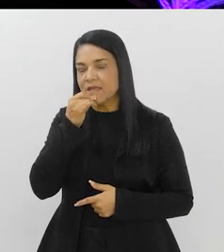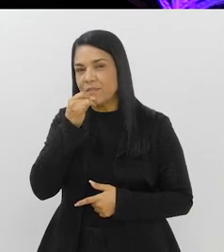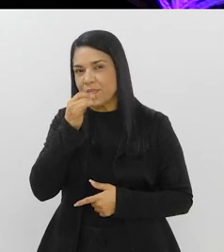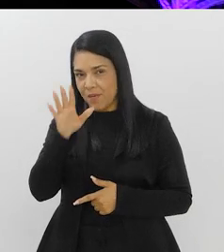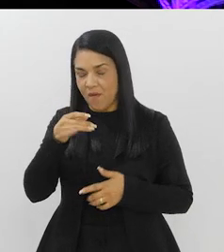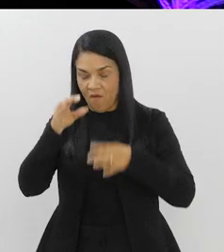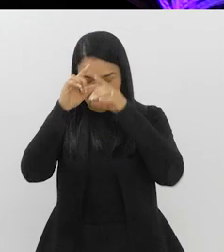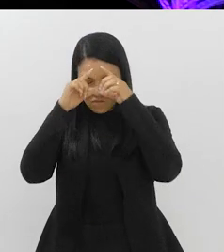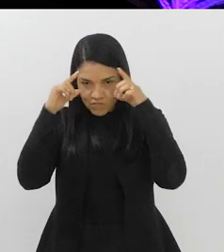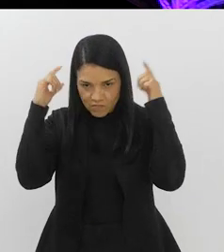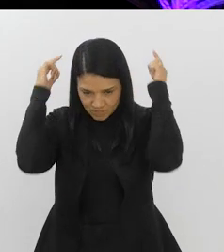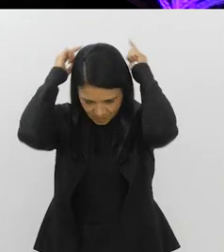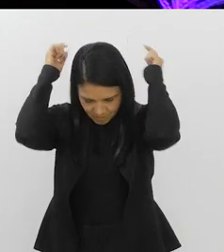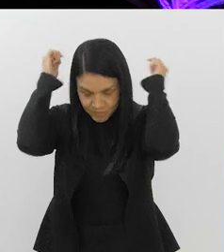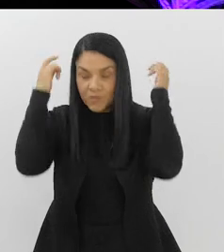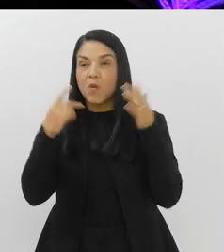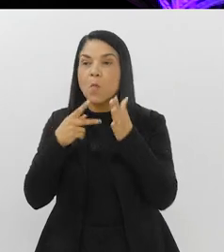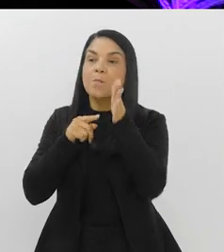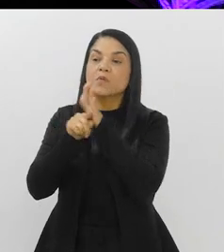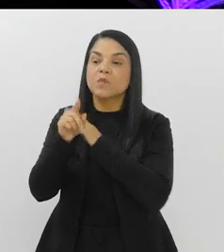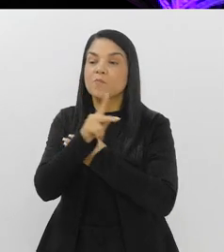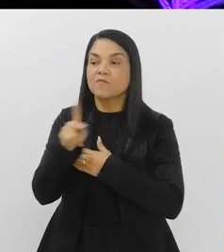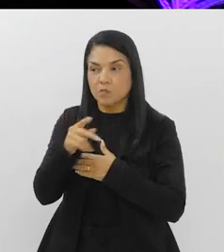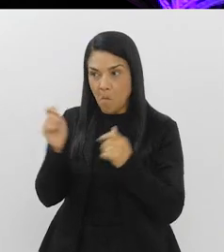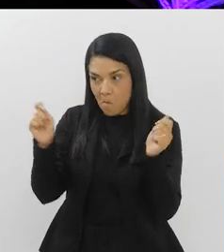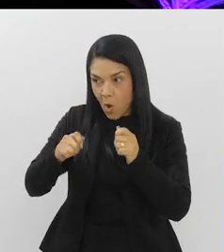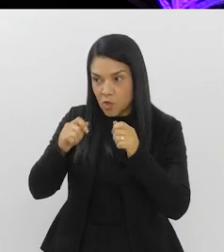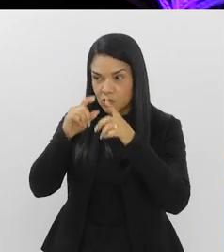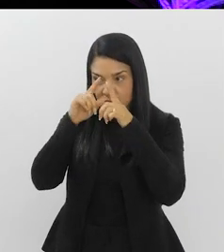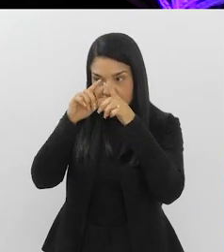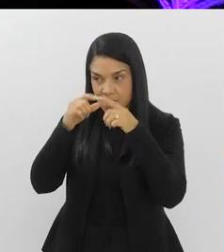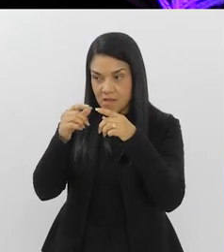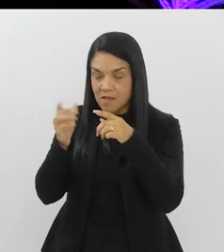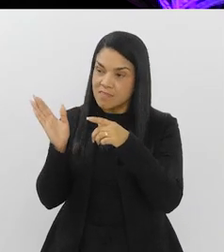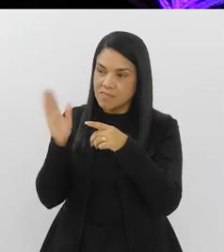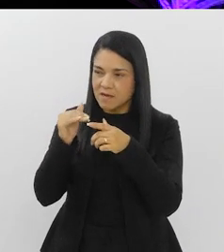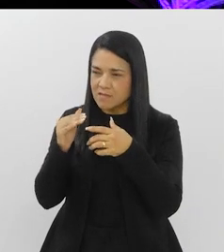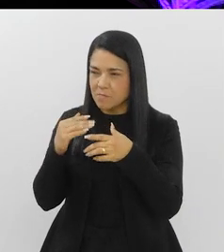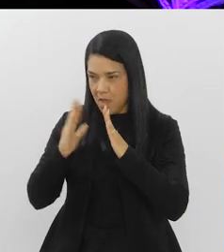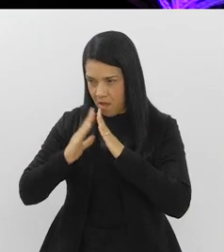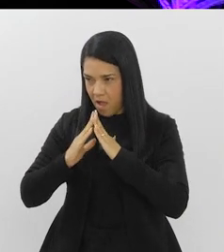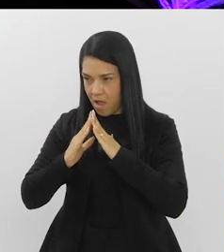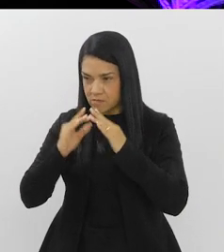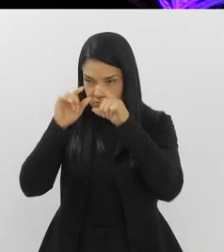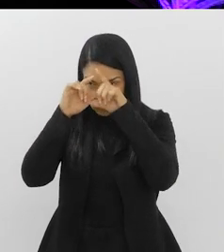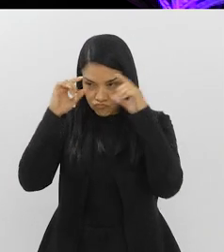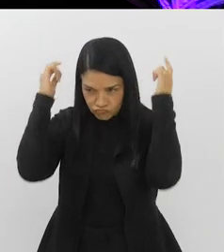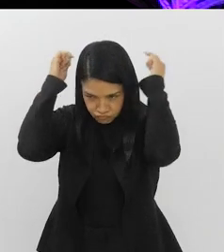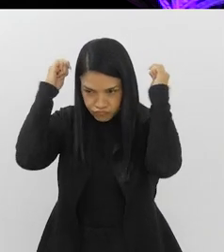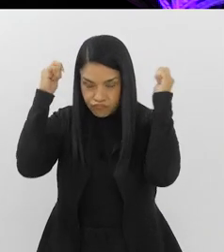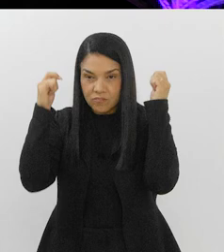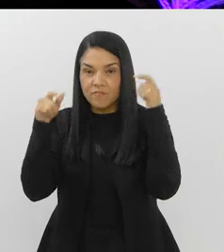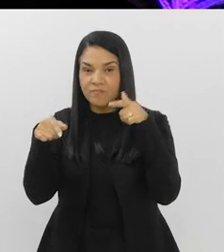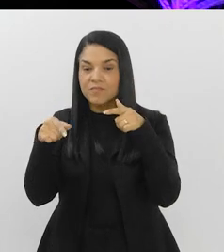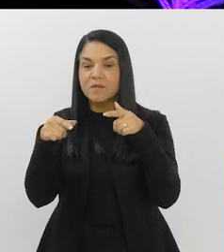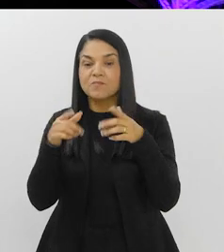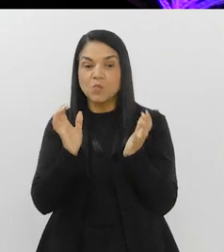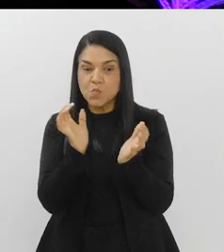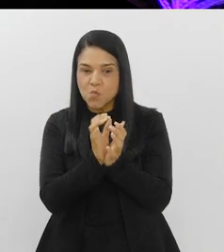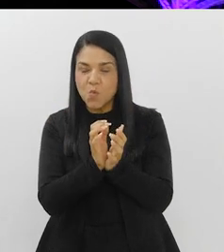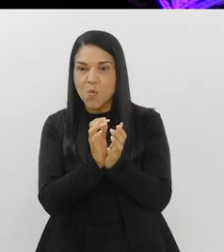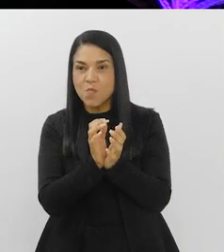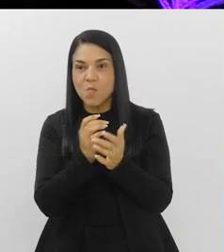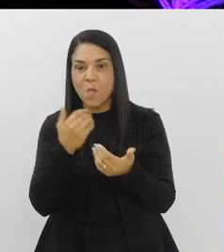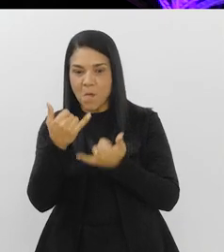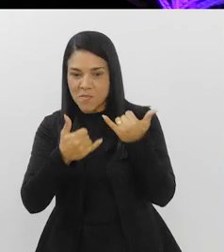né Eu falei professor Posso trazer umas vendas aqui para pessoal tentar jogar de olhos vendados aí para Pô eu não não ser